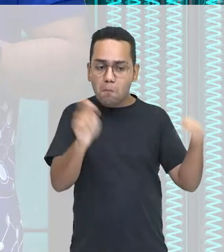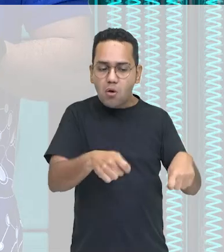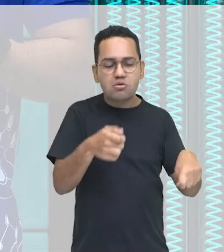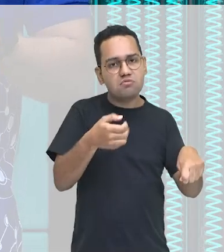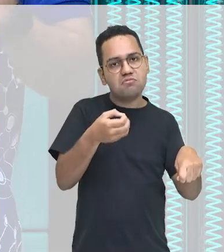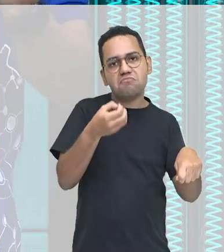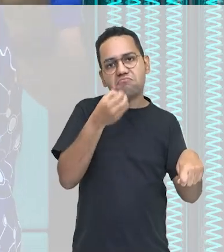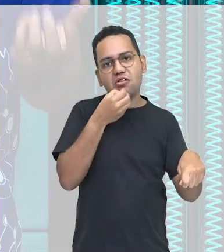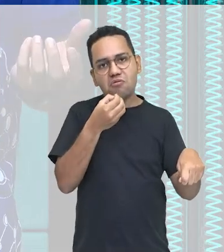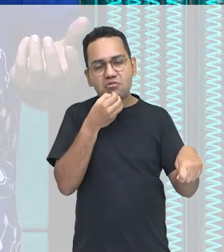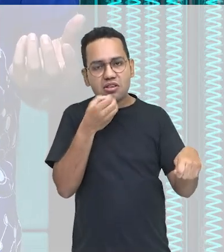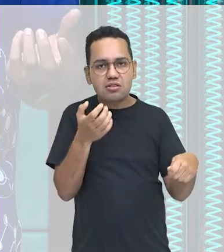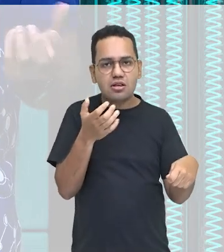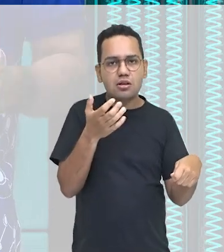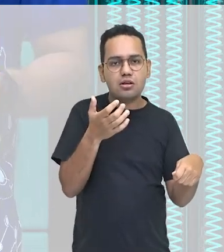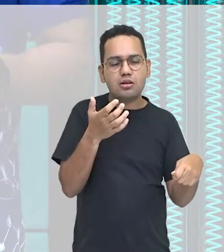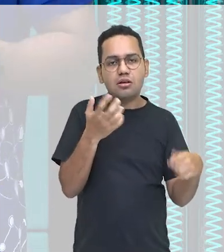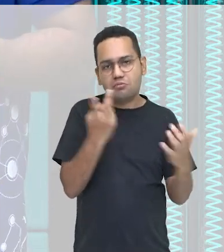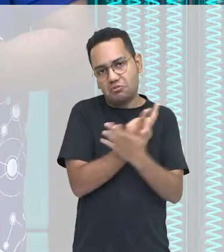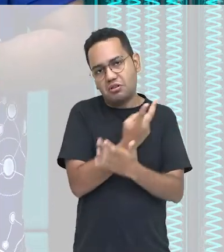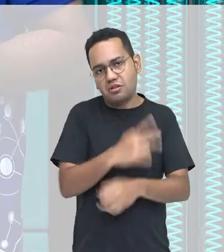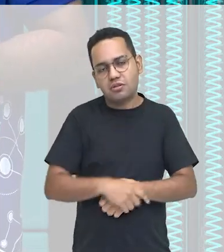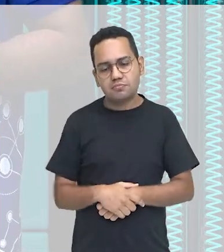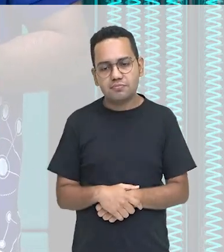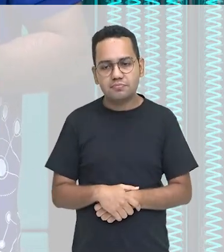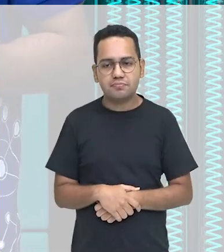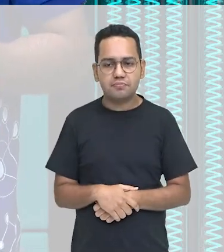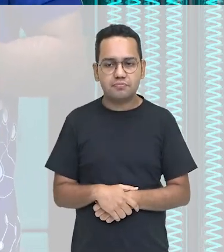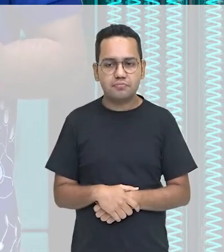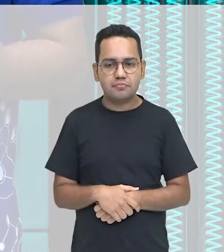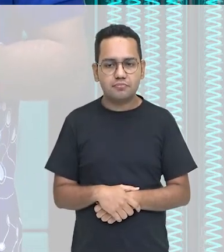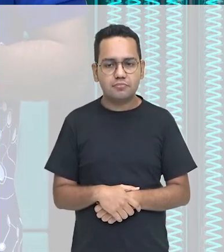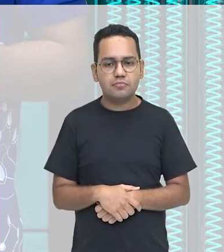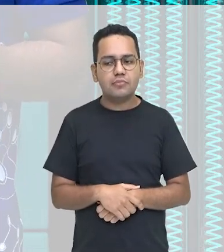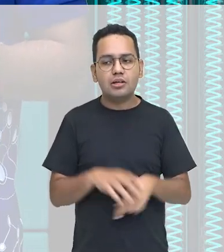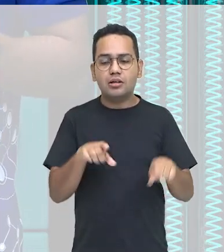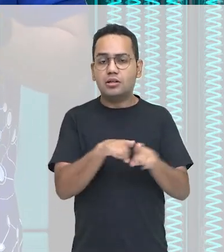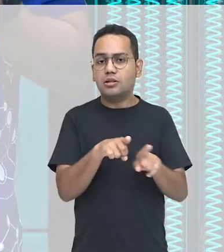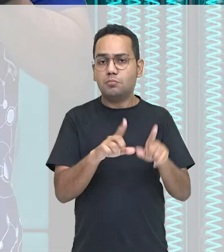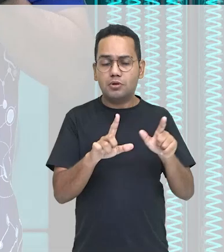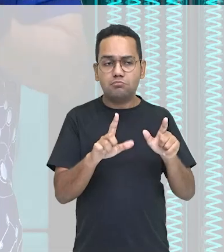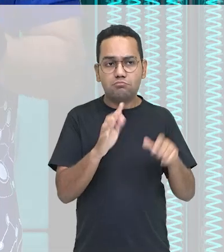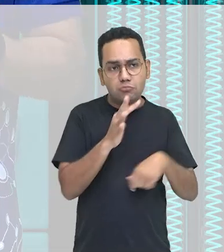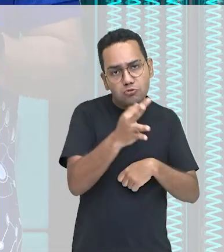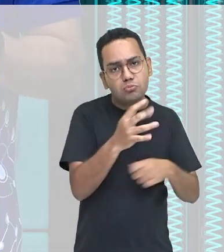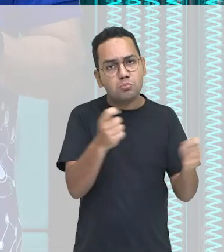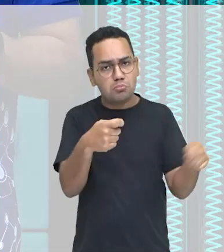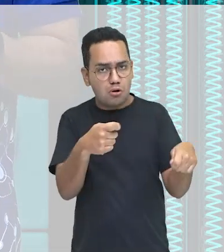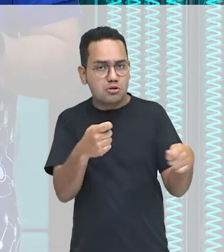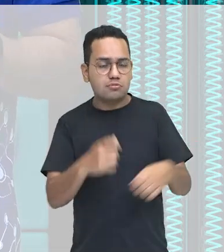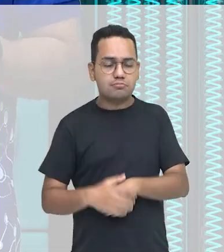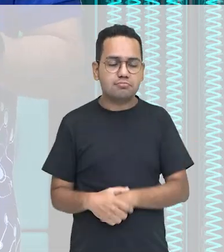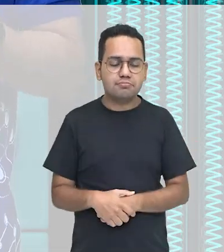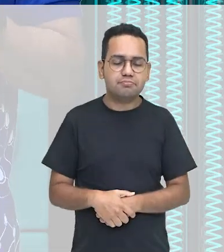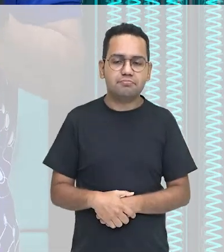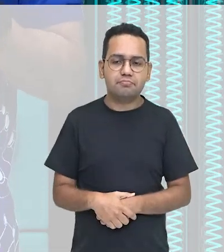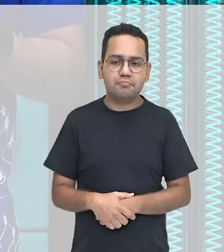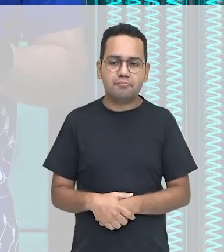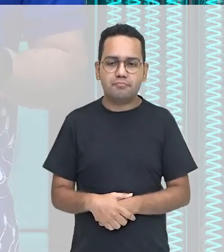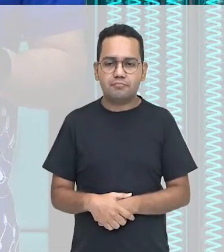condição, né, que vai levar a um resultado que também será possível, tá certo? Essa